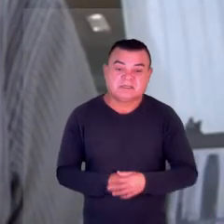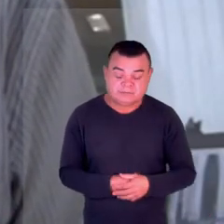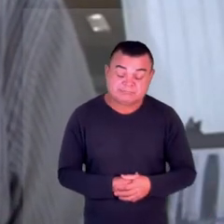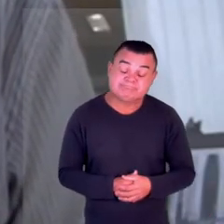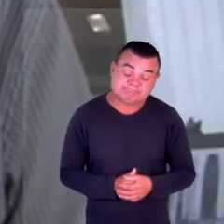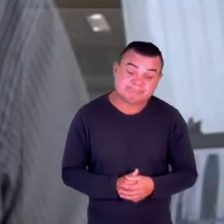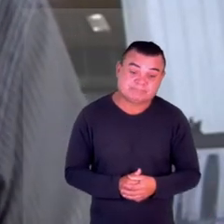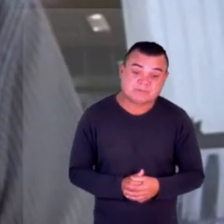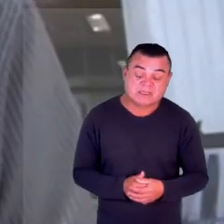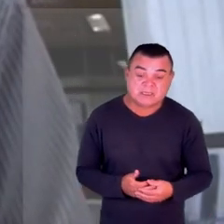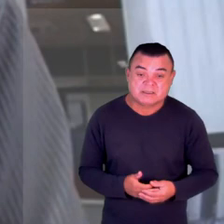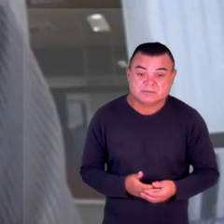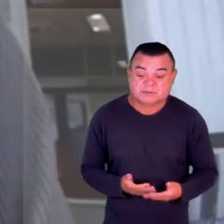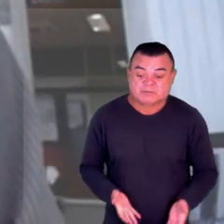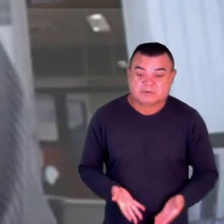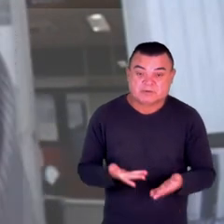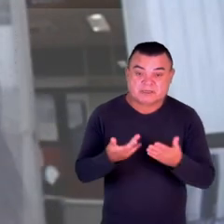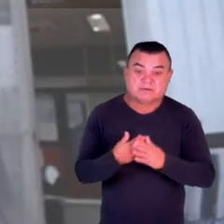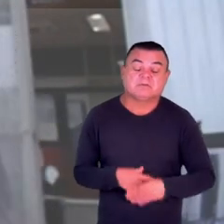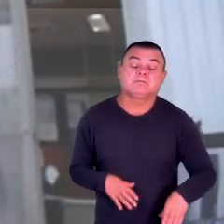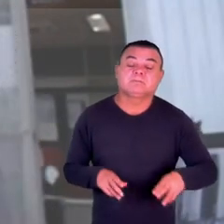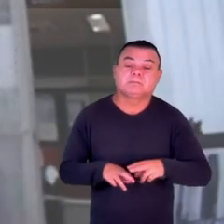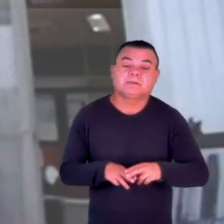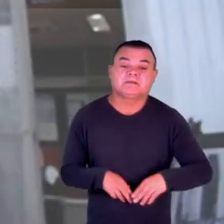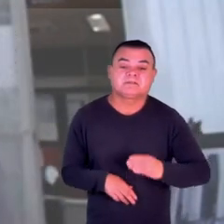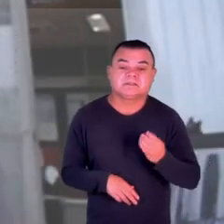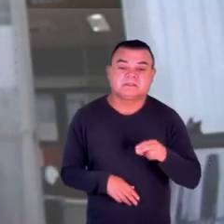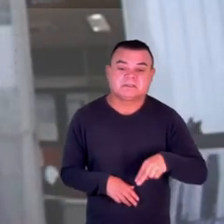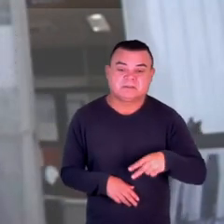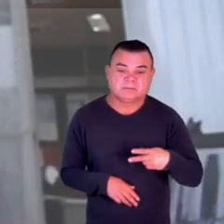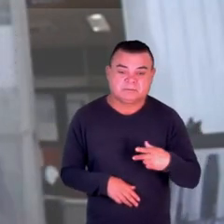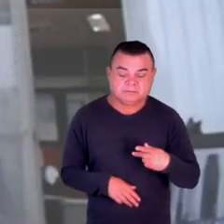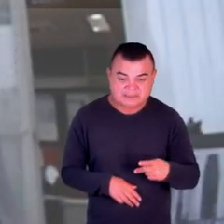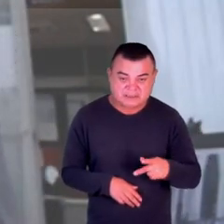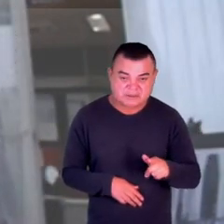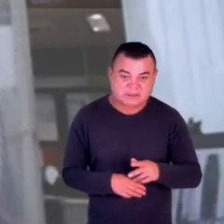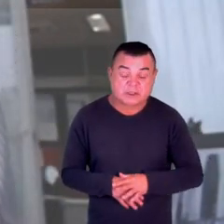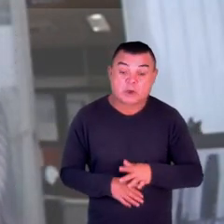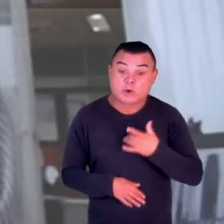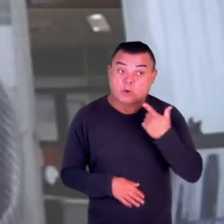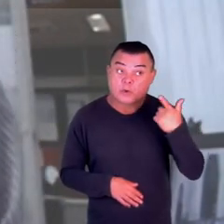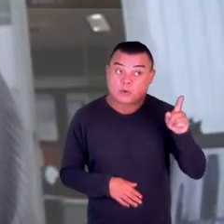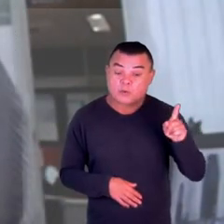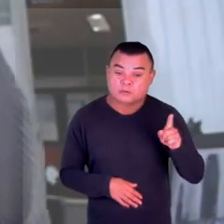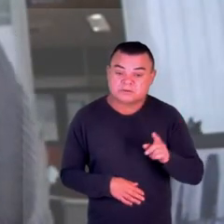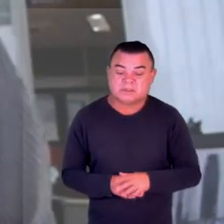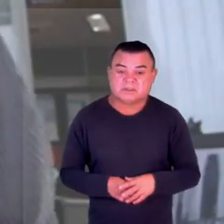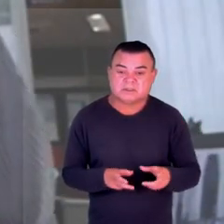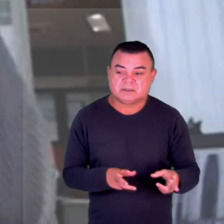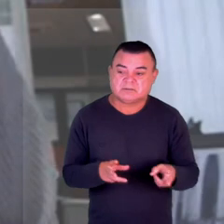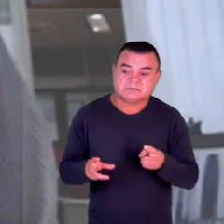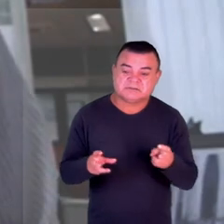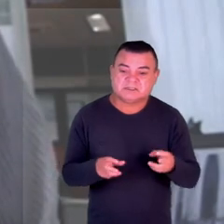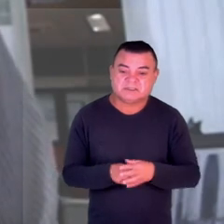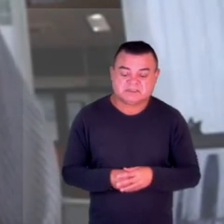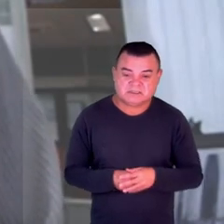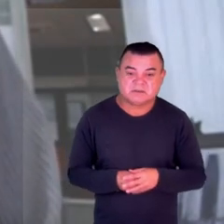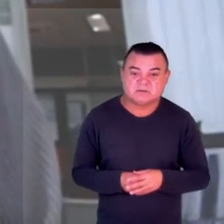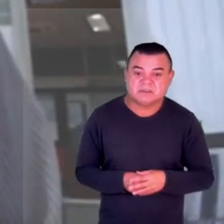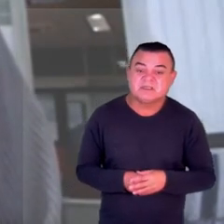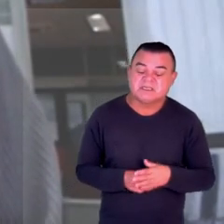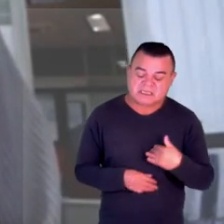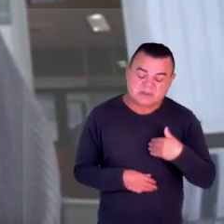enunciados pelo pelo cnpg uma outra observação que eu que eu eh eu sei que impacta né quando a gente fala do